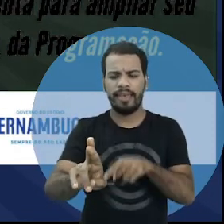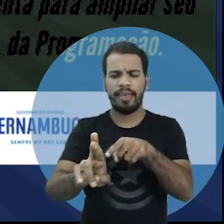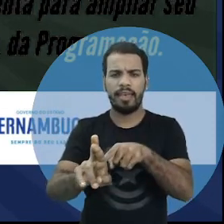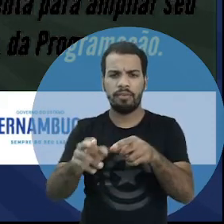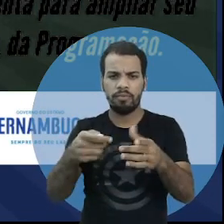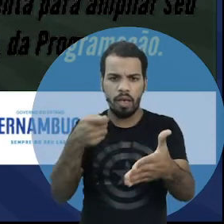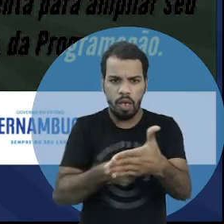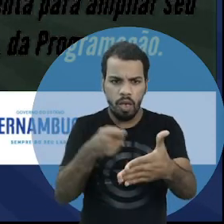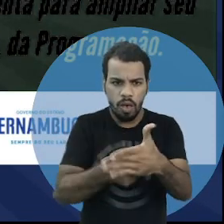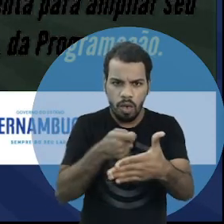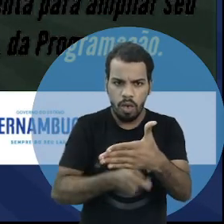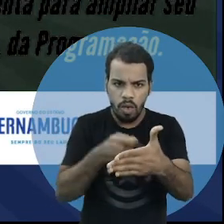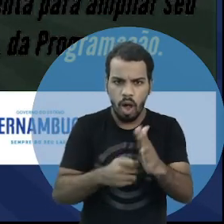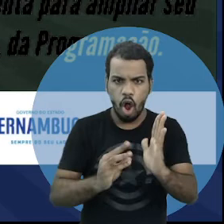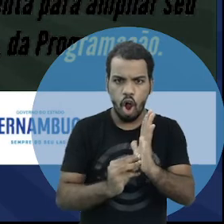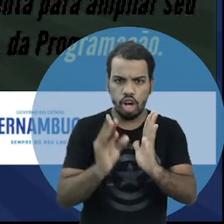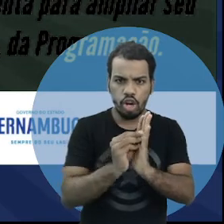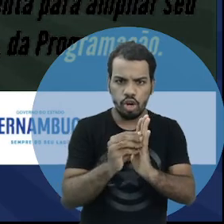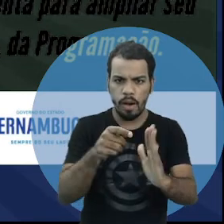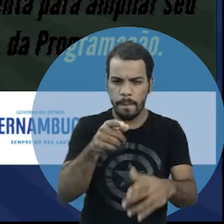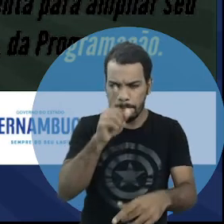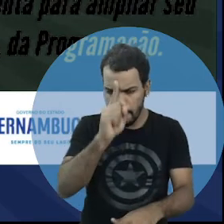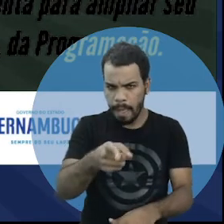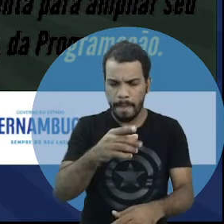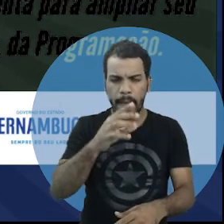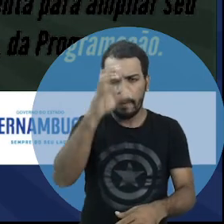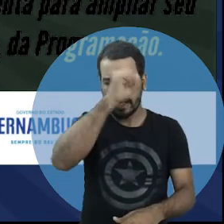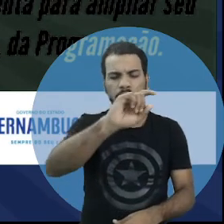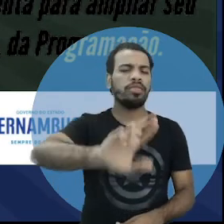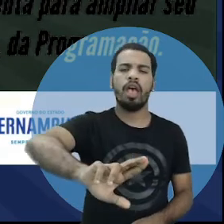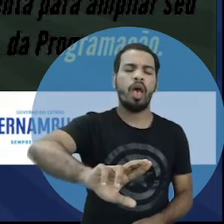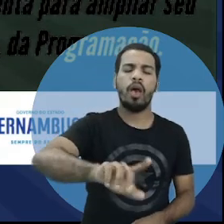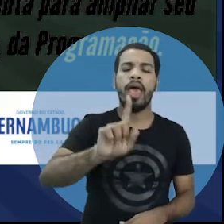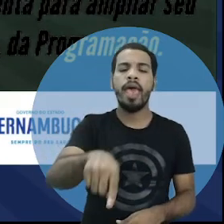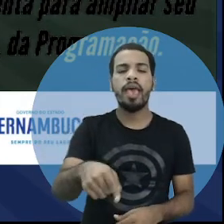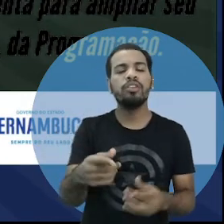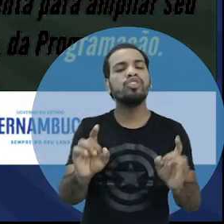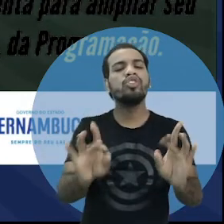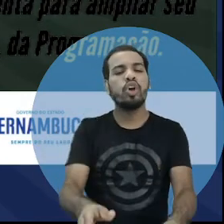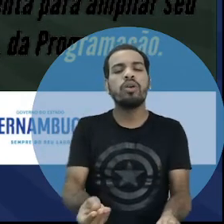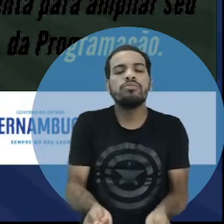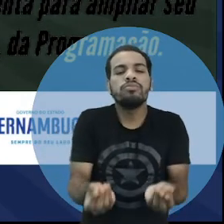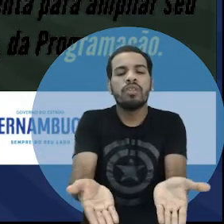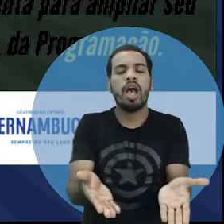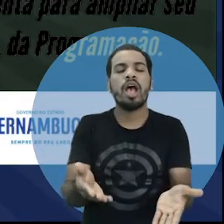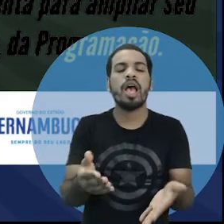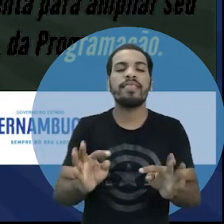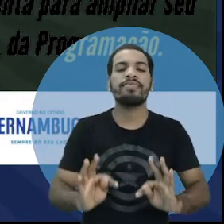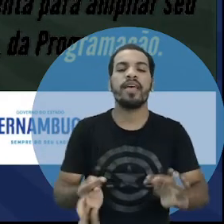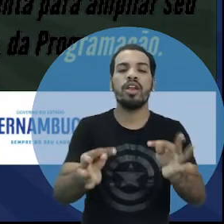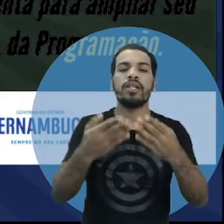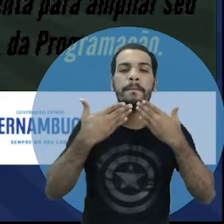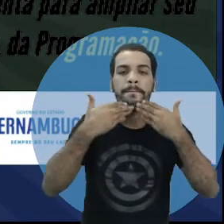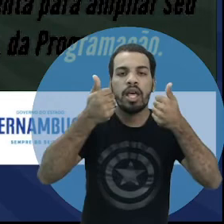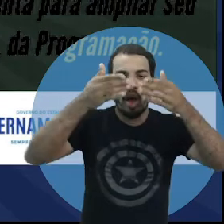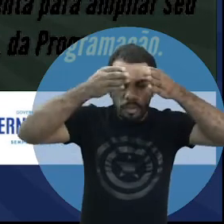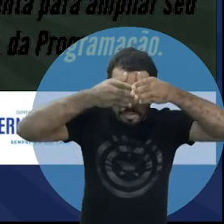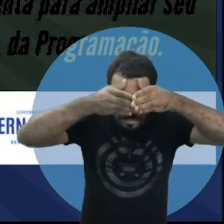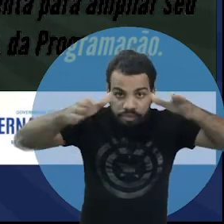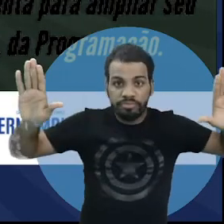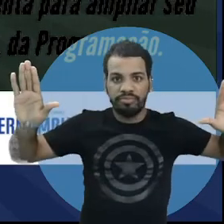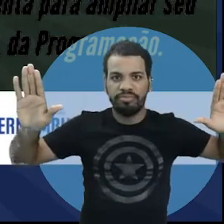cobrar muito do aluno os conteúdos em si, não. Ela busca mais utilizar a tecnologia como uma ferramenta para ampliar o